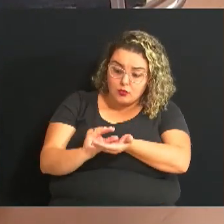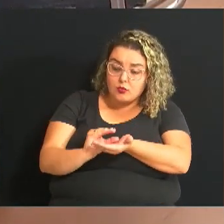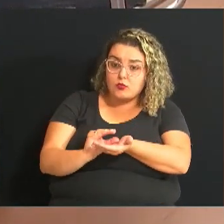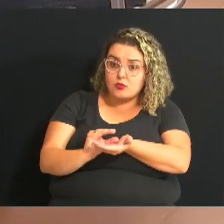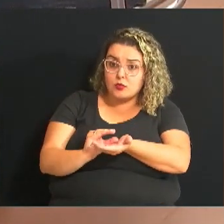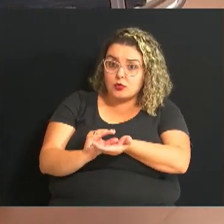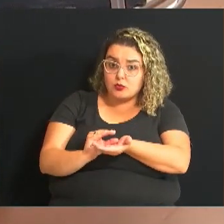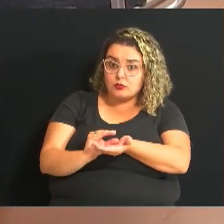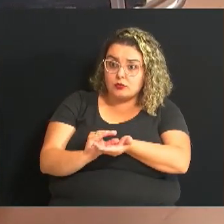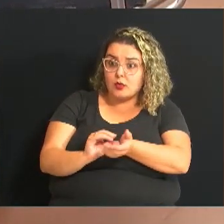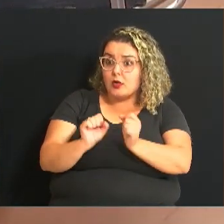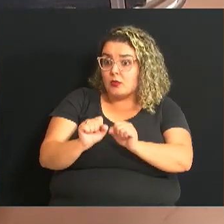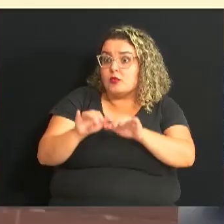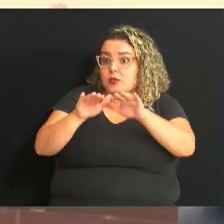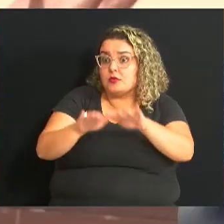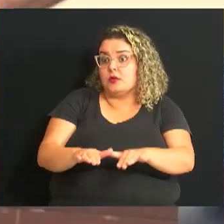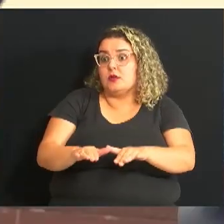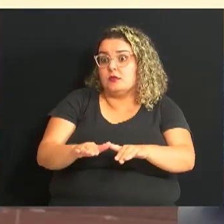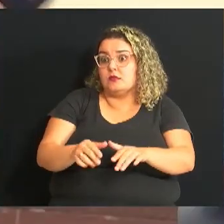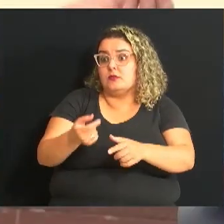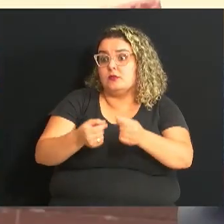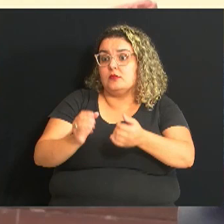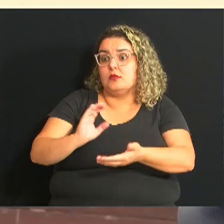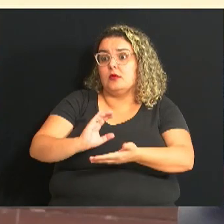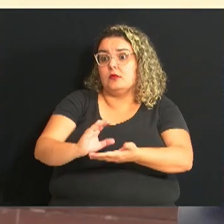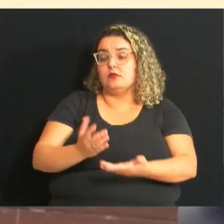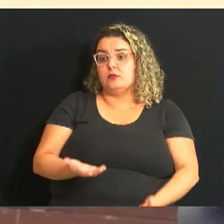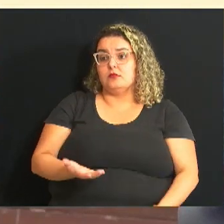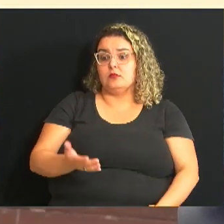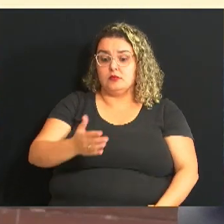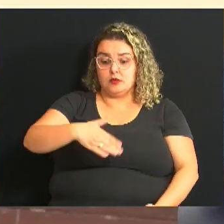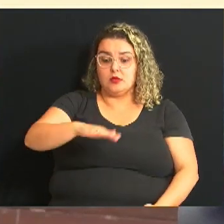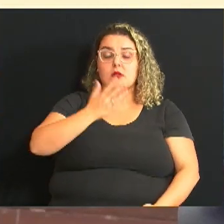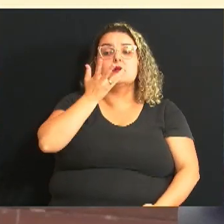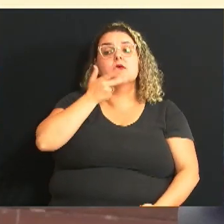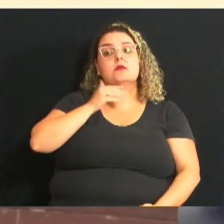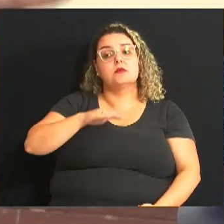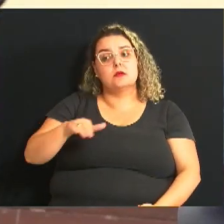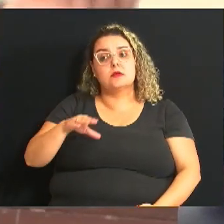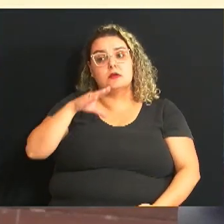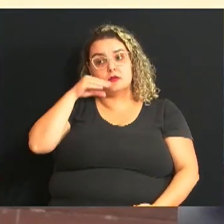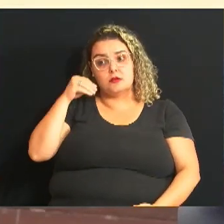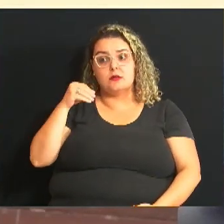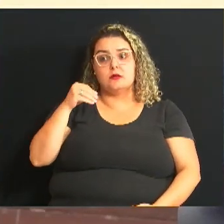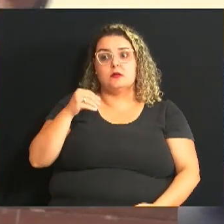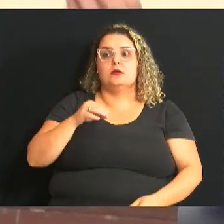que poderiam ficar aqui investidos tanto na área da criança e adolescente, com